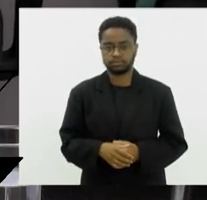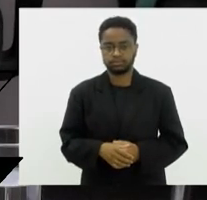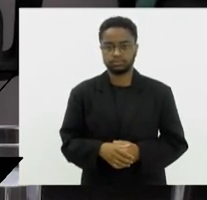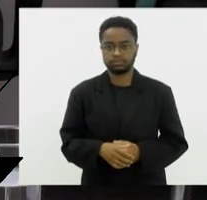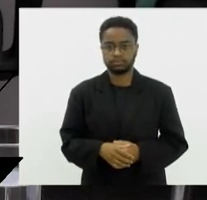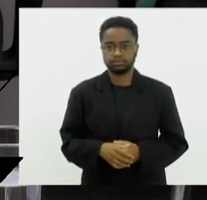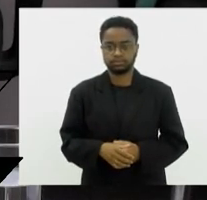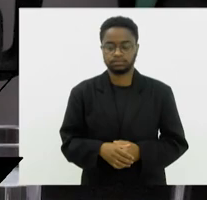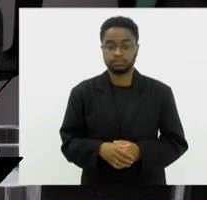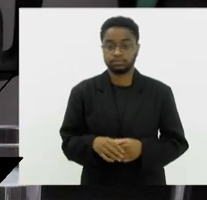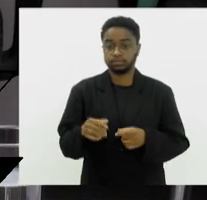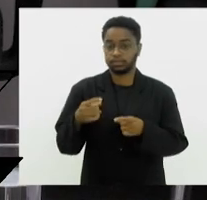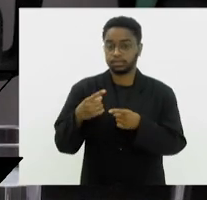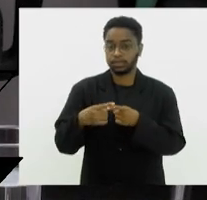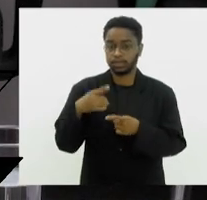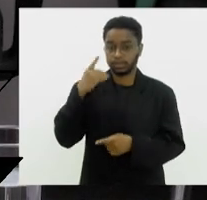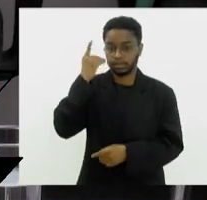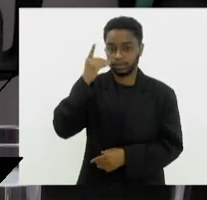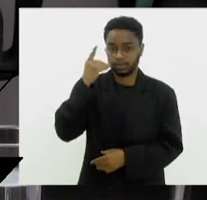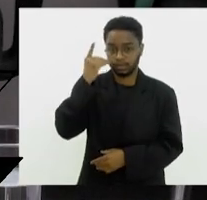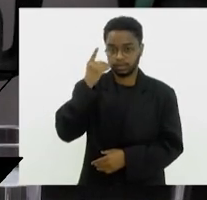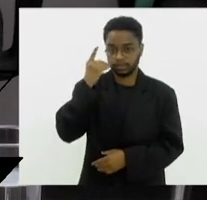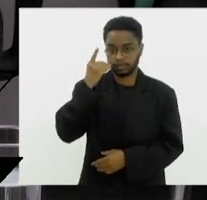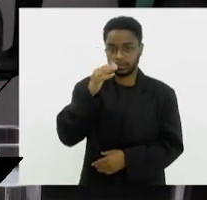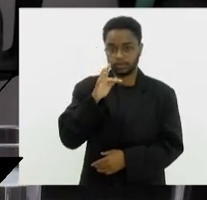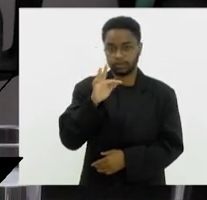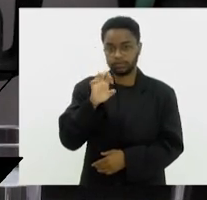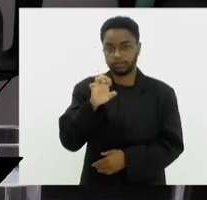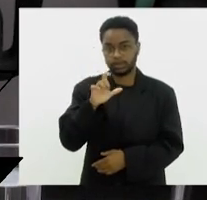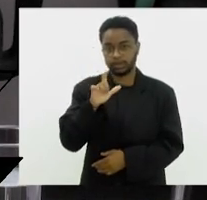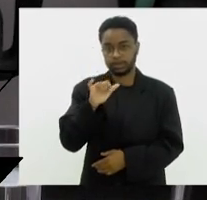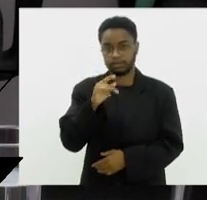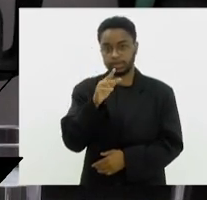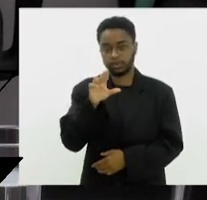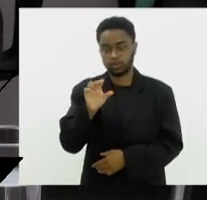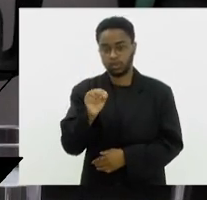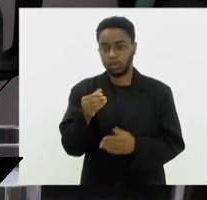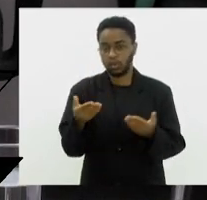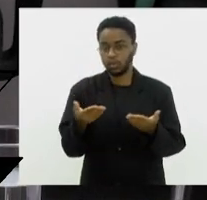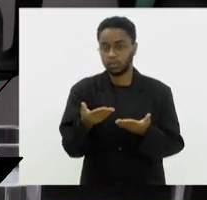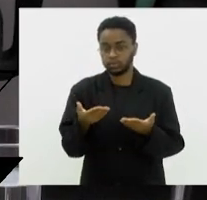autor? O deputado Filipinho Raves hoje